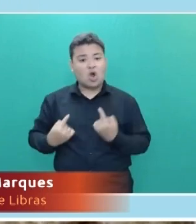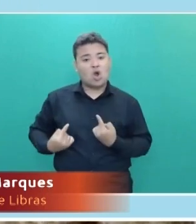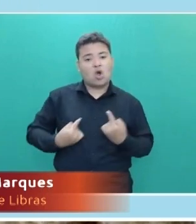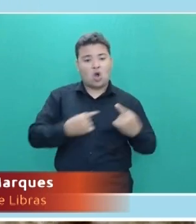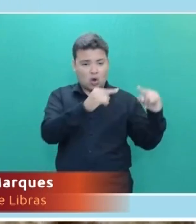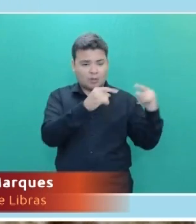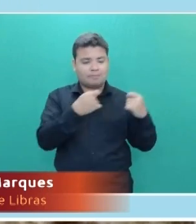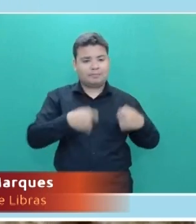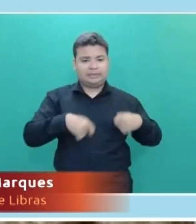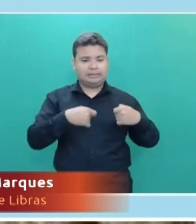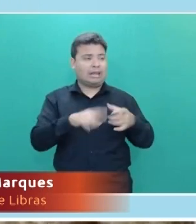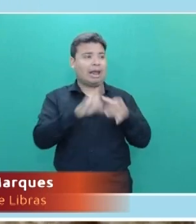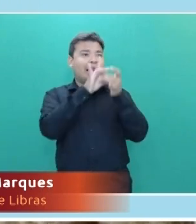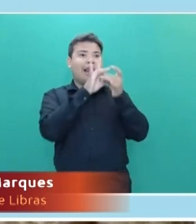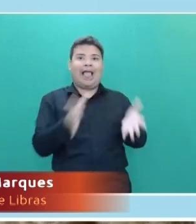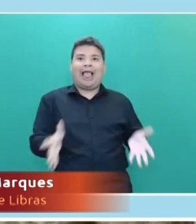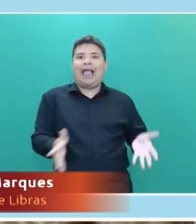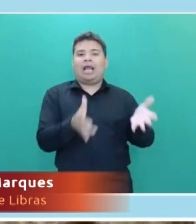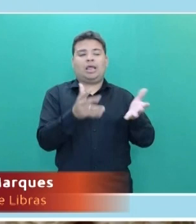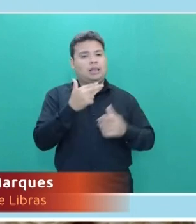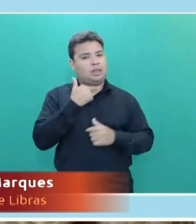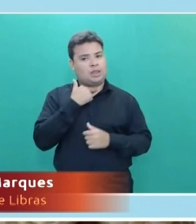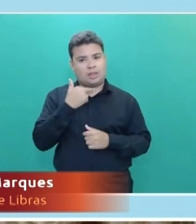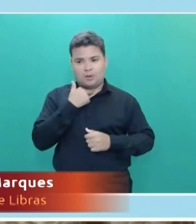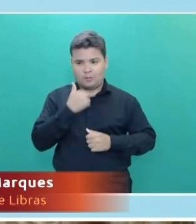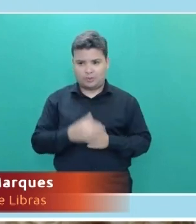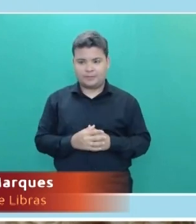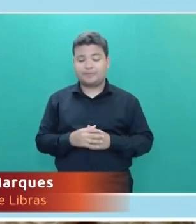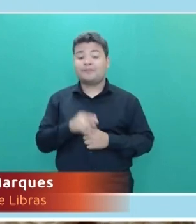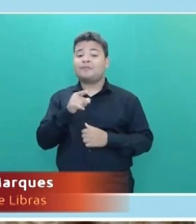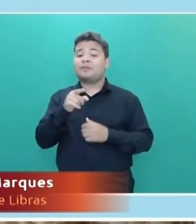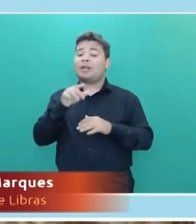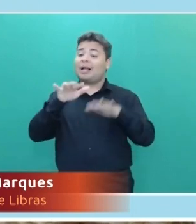de discriminação dentro da família,